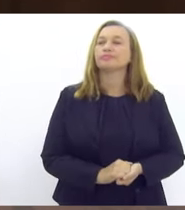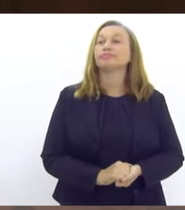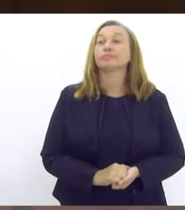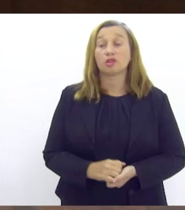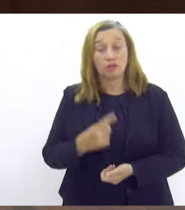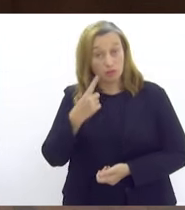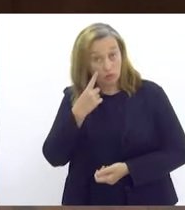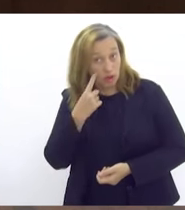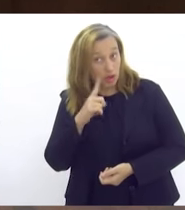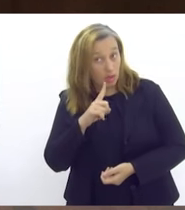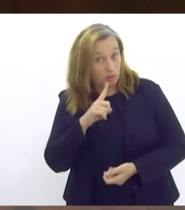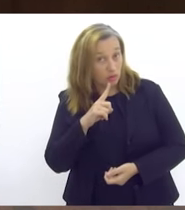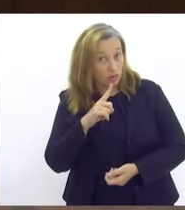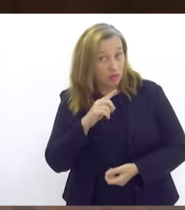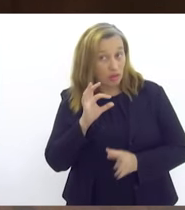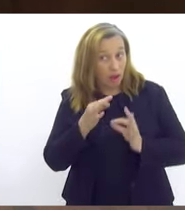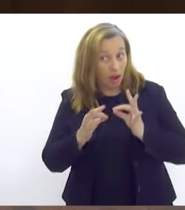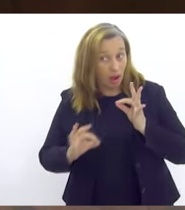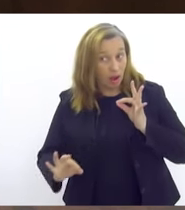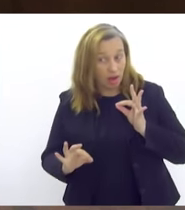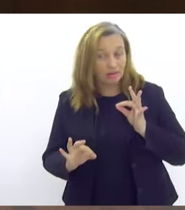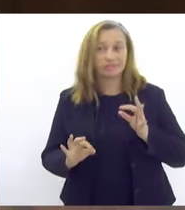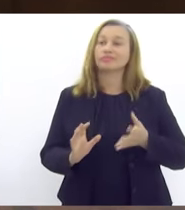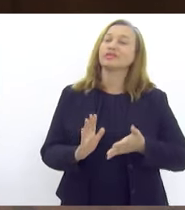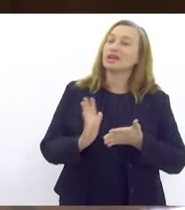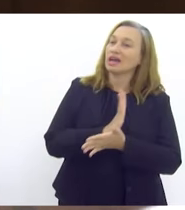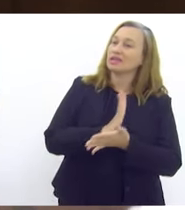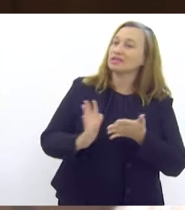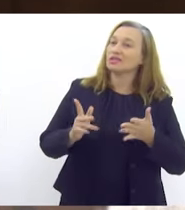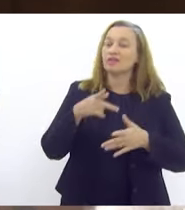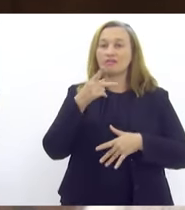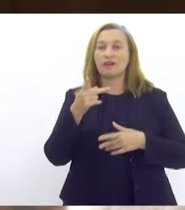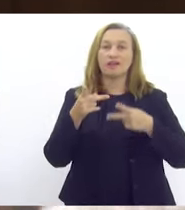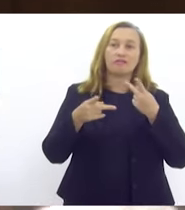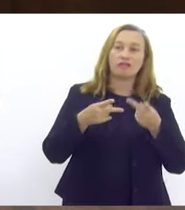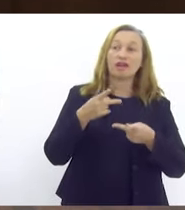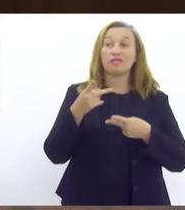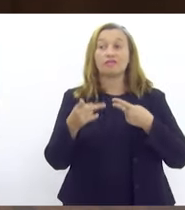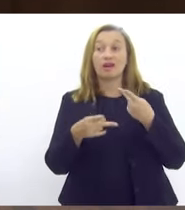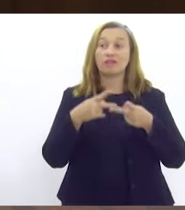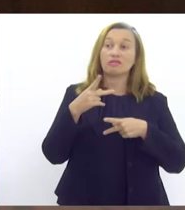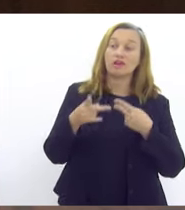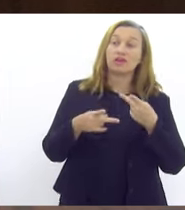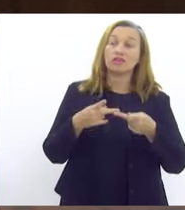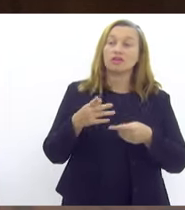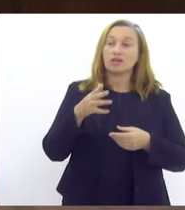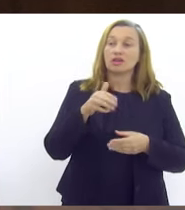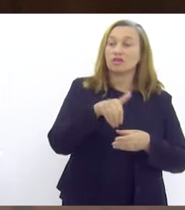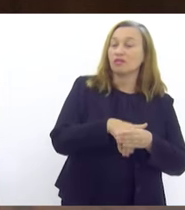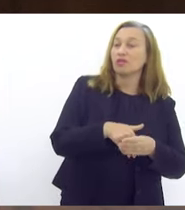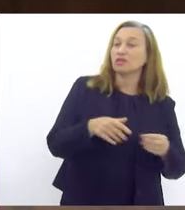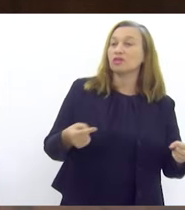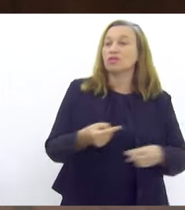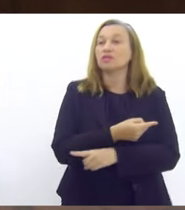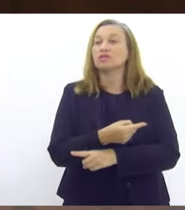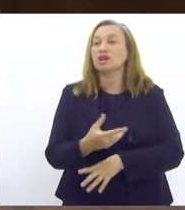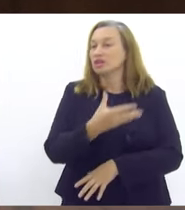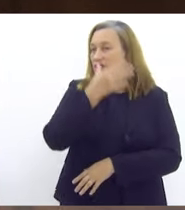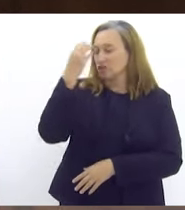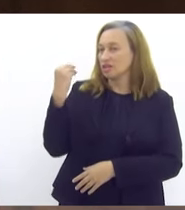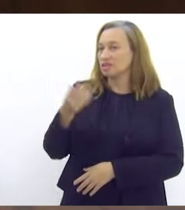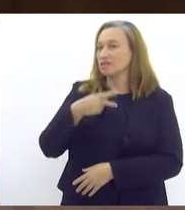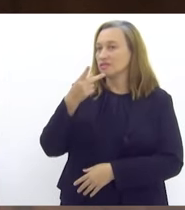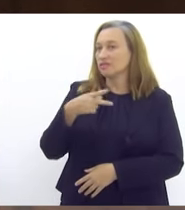não fiquei muito tempo, mas que às vezes a gente fica falando só os que a gente vota contra e esquece de